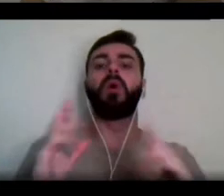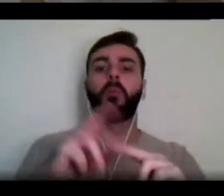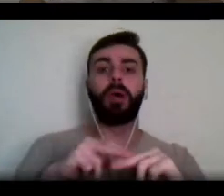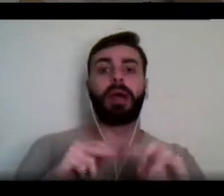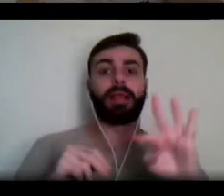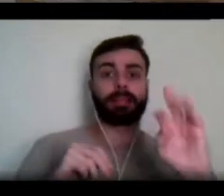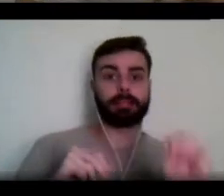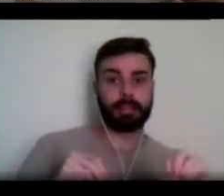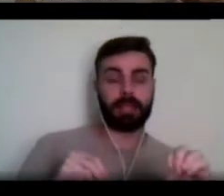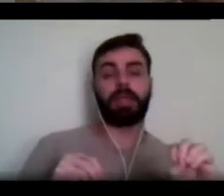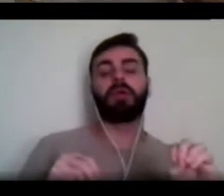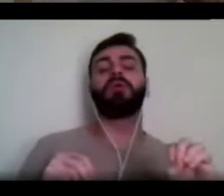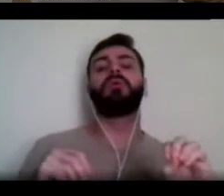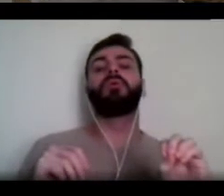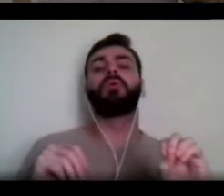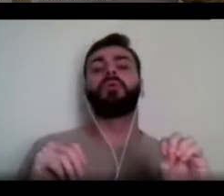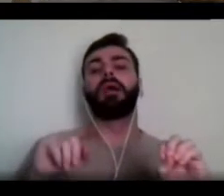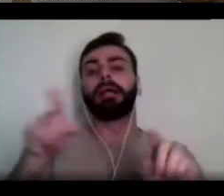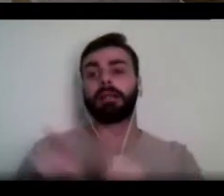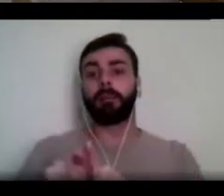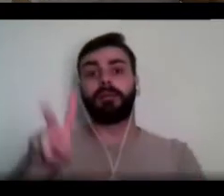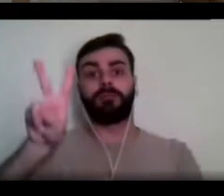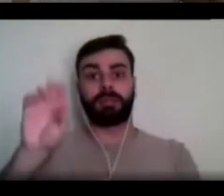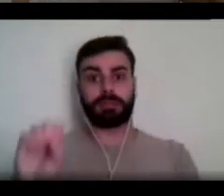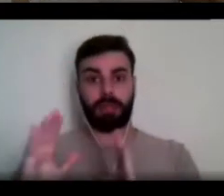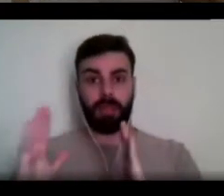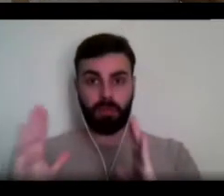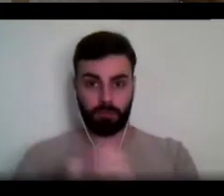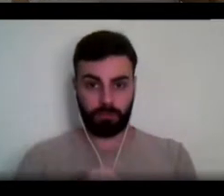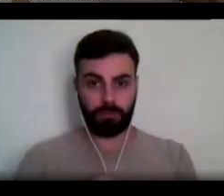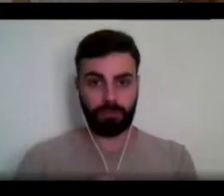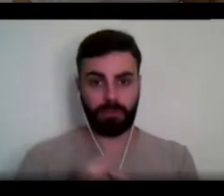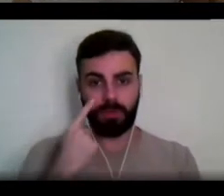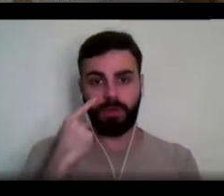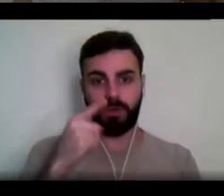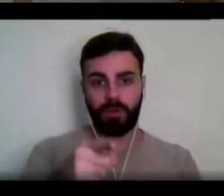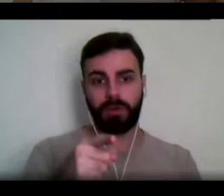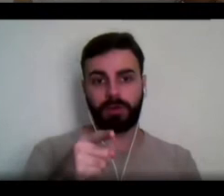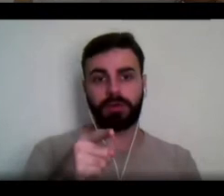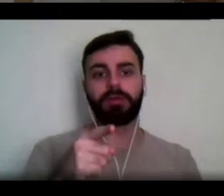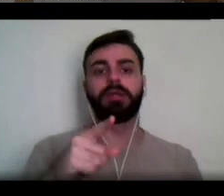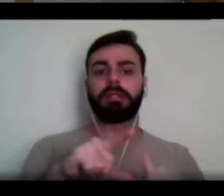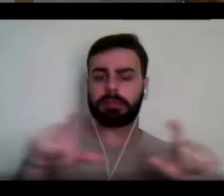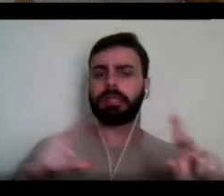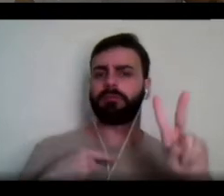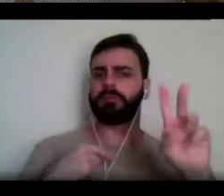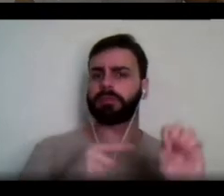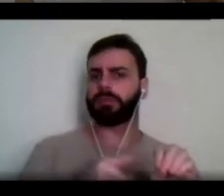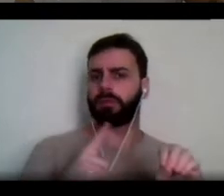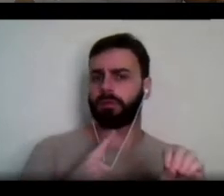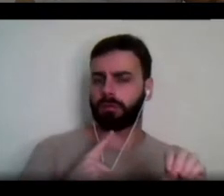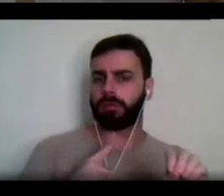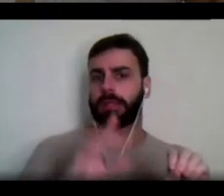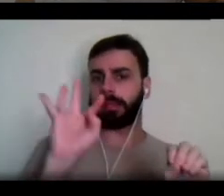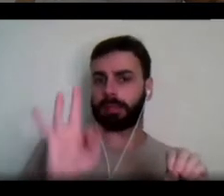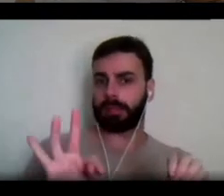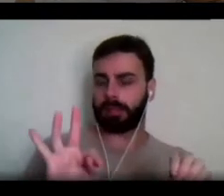e da velocidade V0. Aqui, ó, eu tenho uma equação que envolve V0, T e